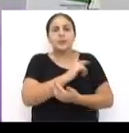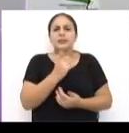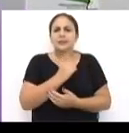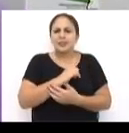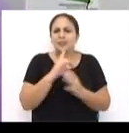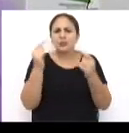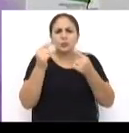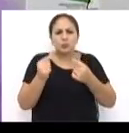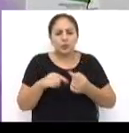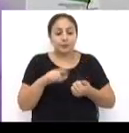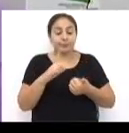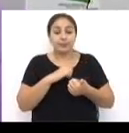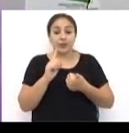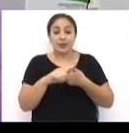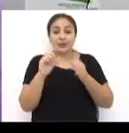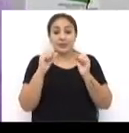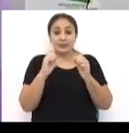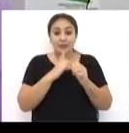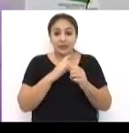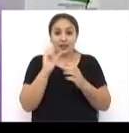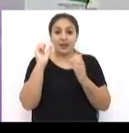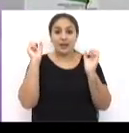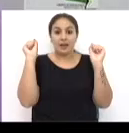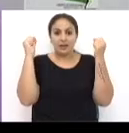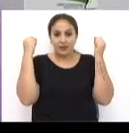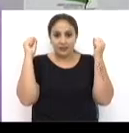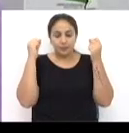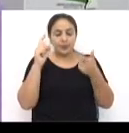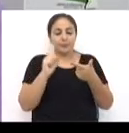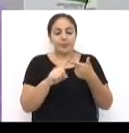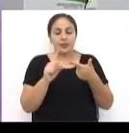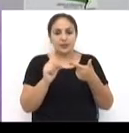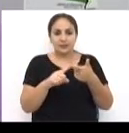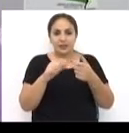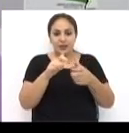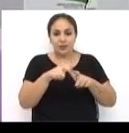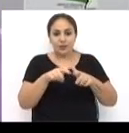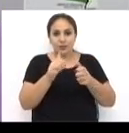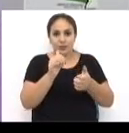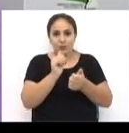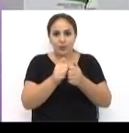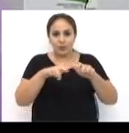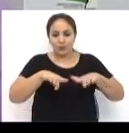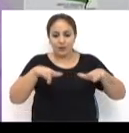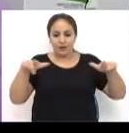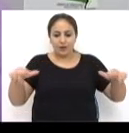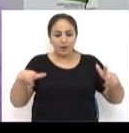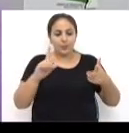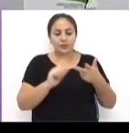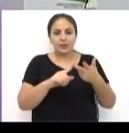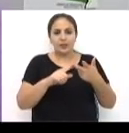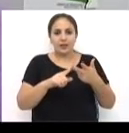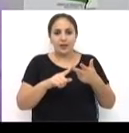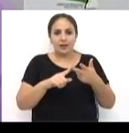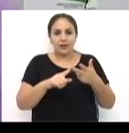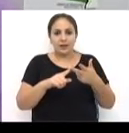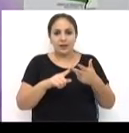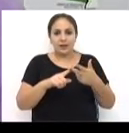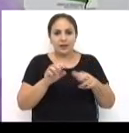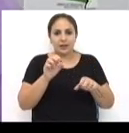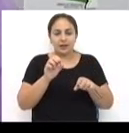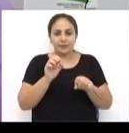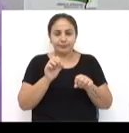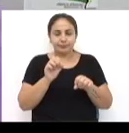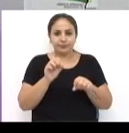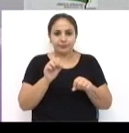tem academia, tem o campo, tem a pista atlética, que é realmente o que eles precisam para desempenhar as suas funções, que